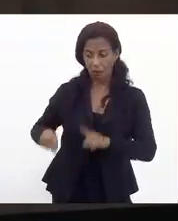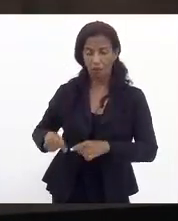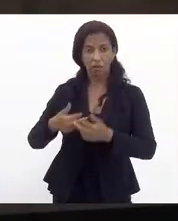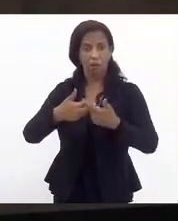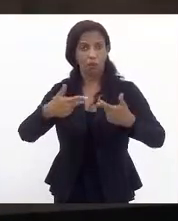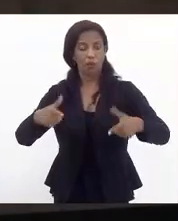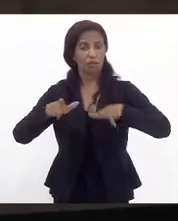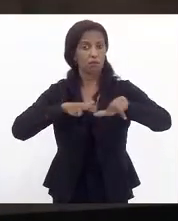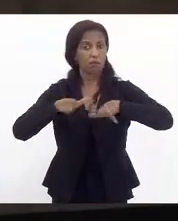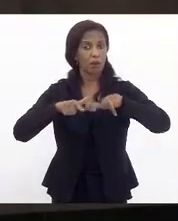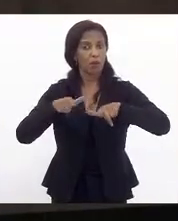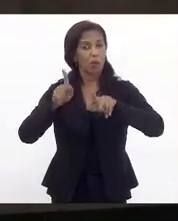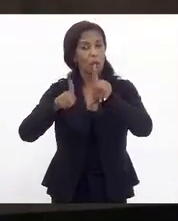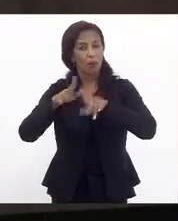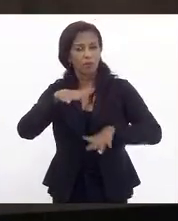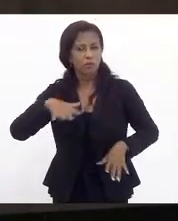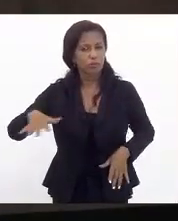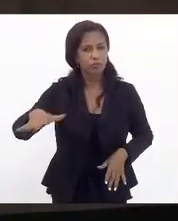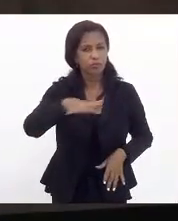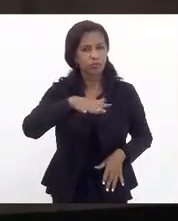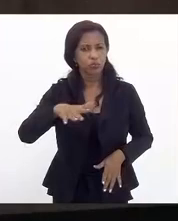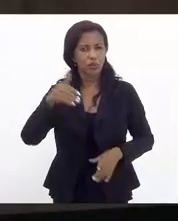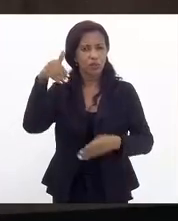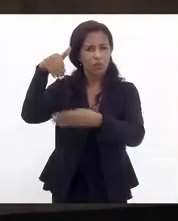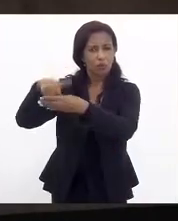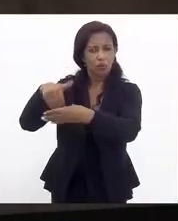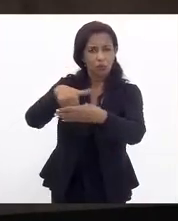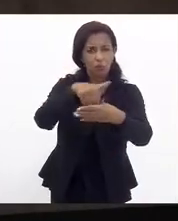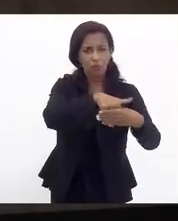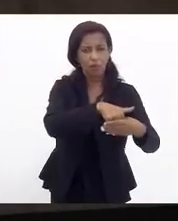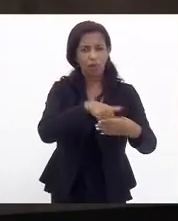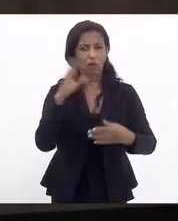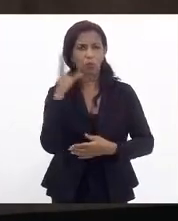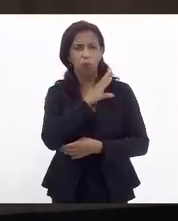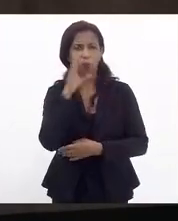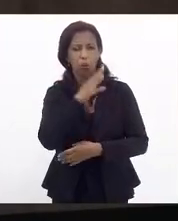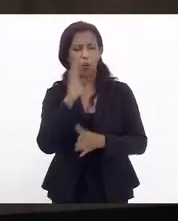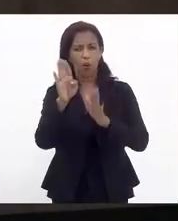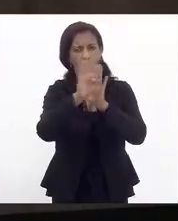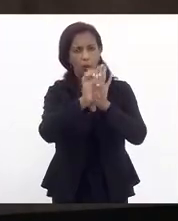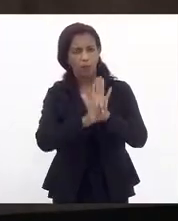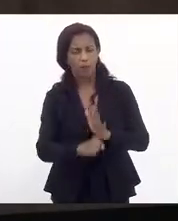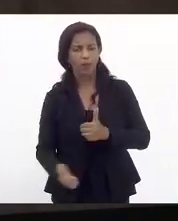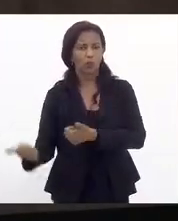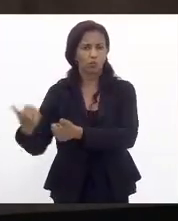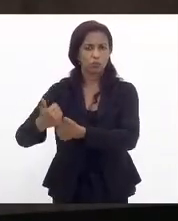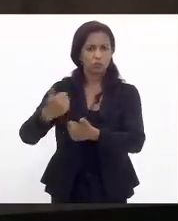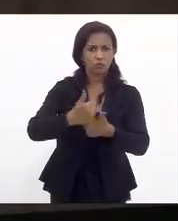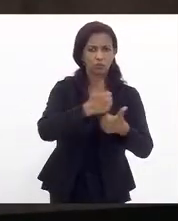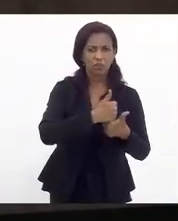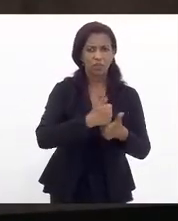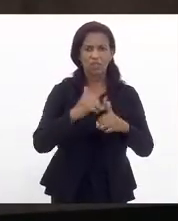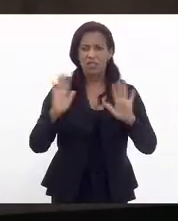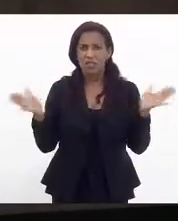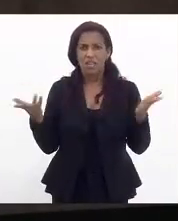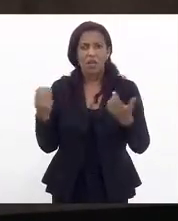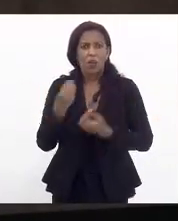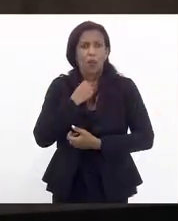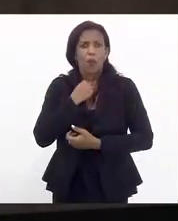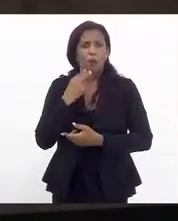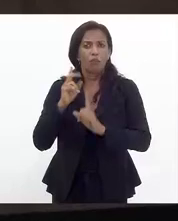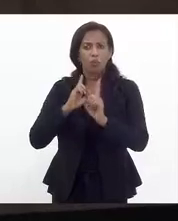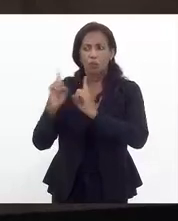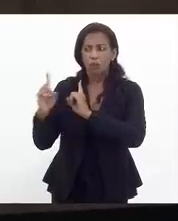qualidade dos serviços públicos de toda a população está sendo votado de maneira acelerada por emendas e como substitutivos se a gente poder fazer um